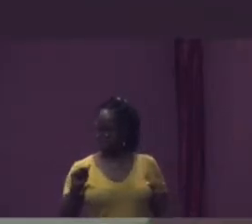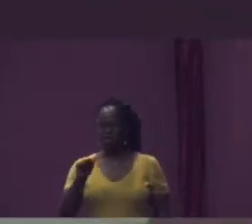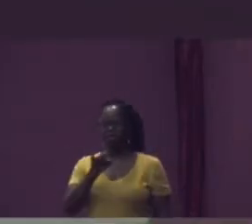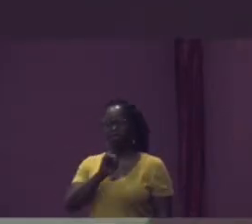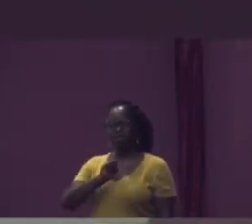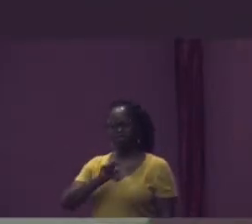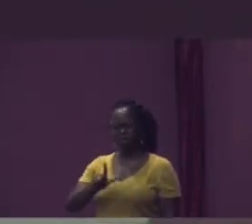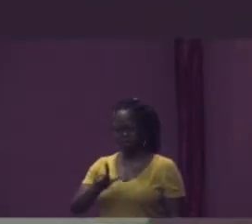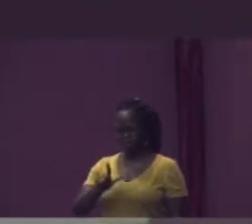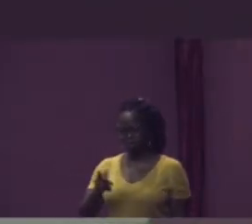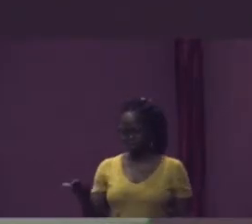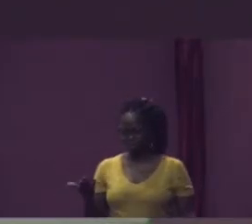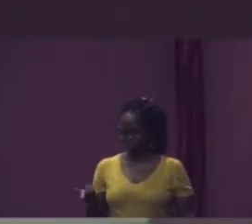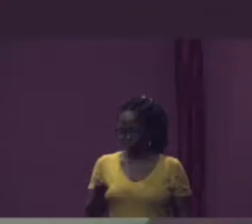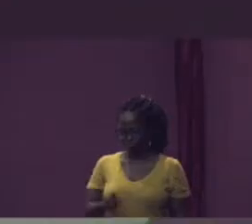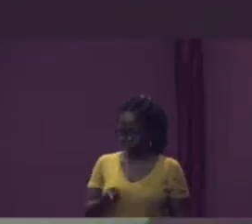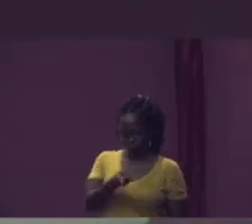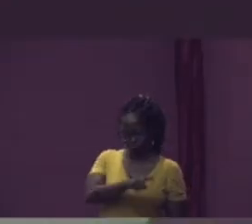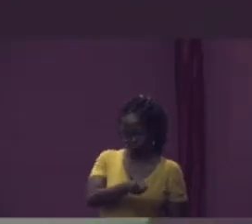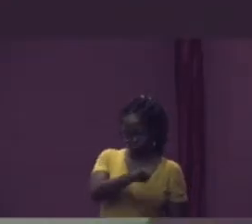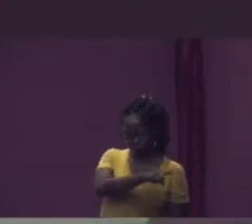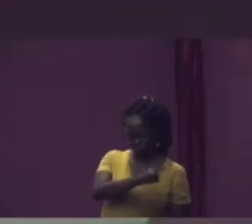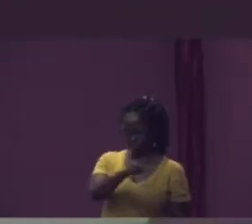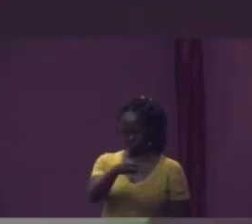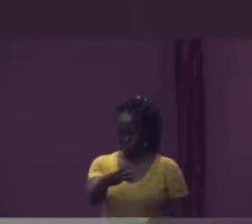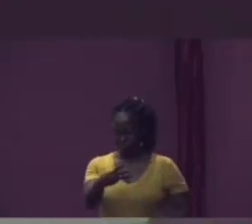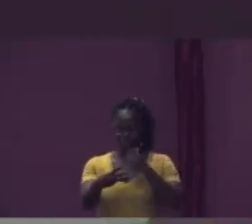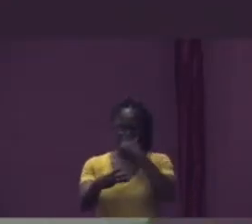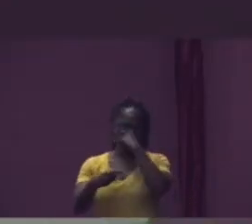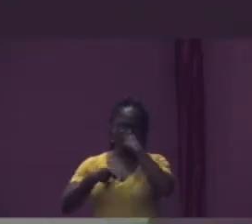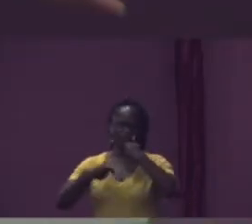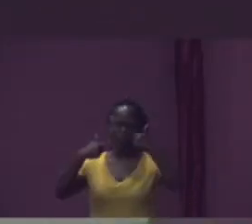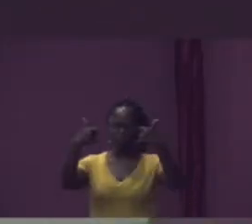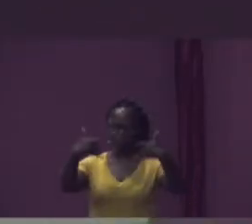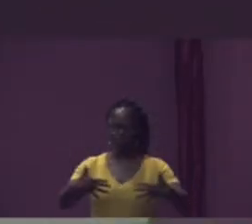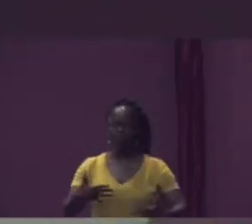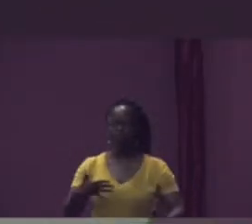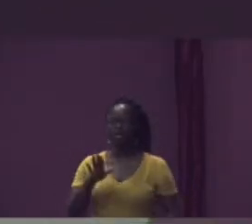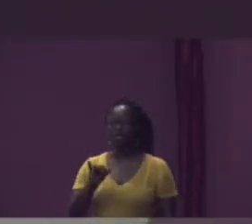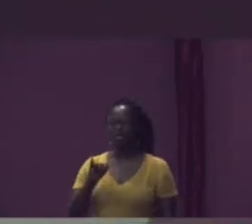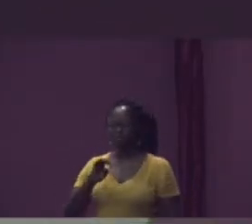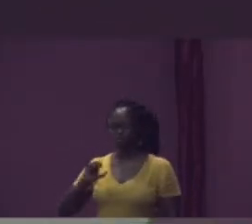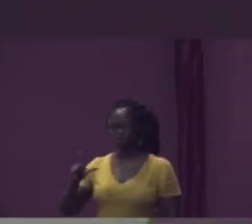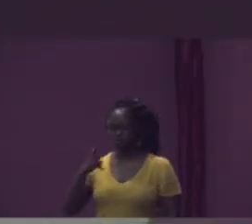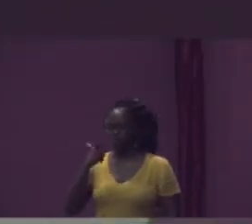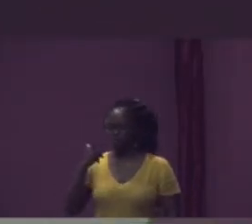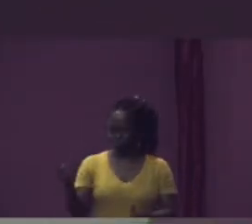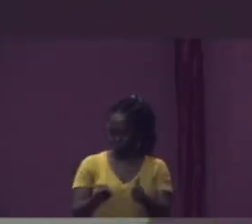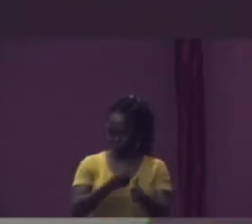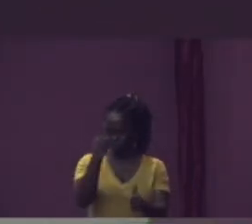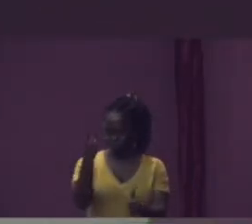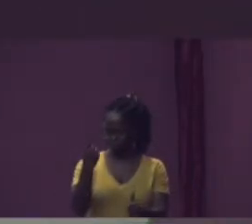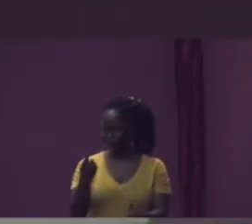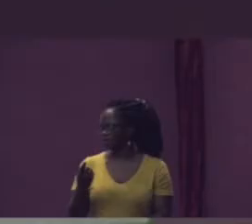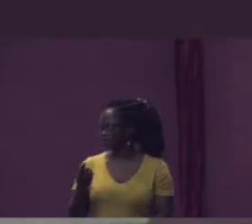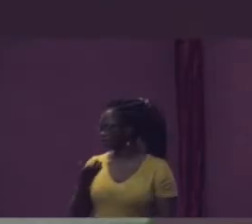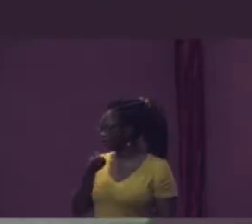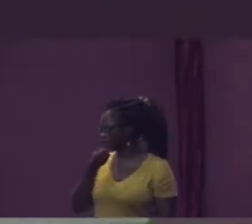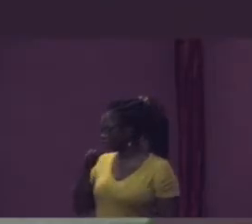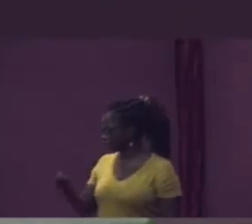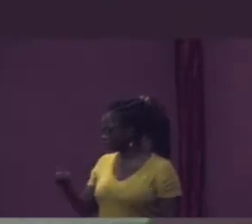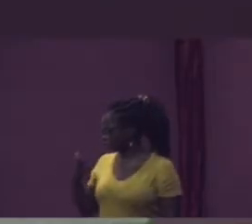Isabel Cordoba. E eu vou falar só que a Isabel vai falar primeiro. Isabel is going to